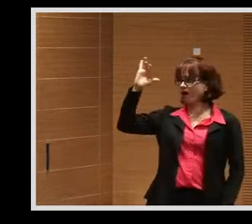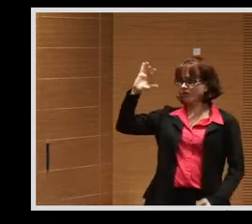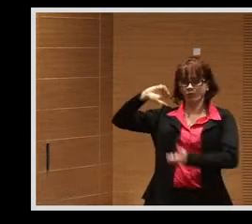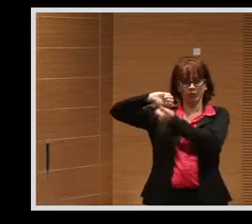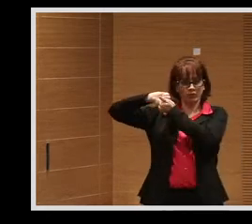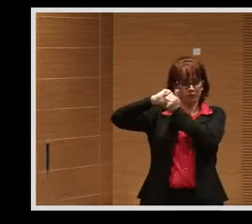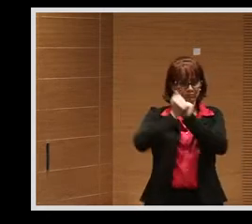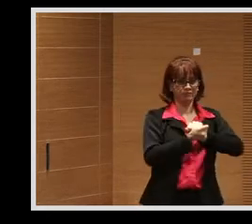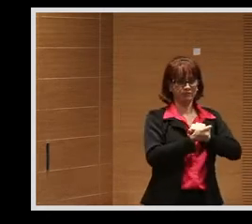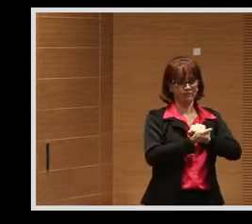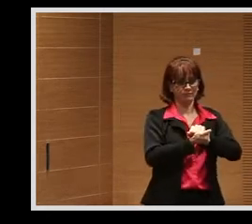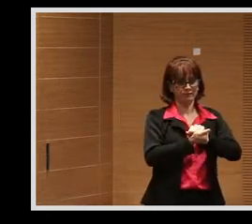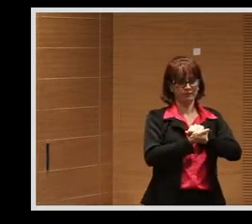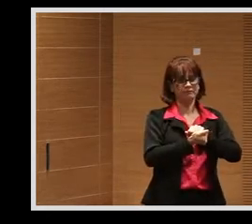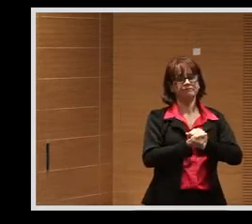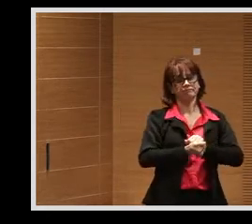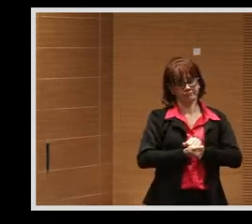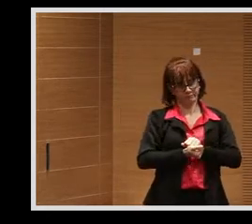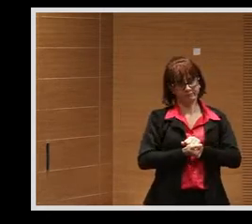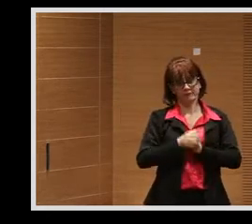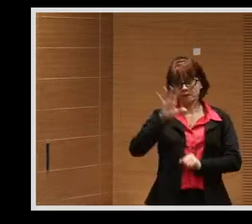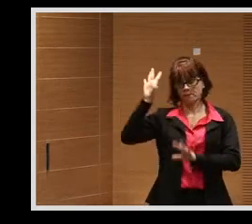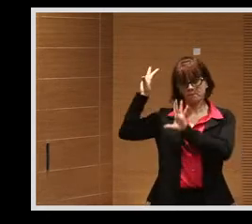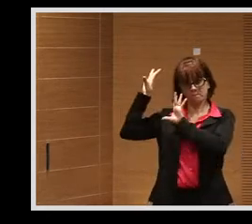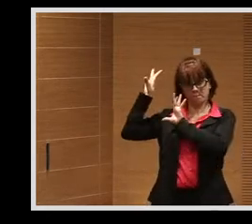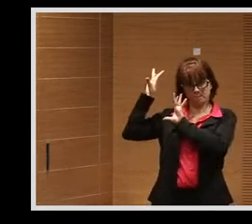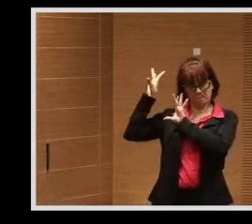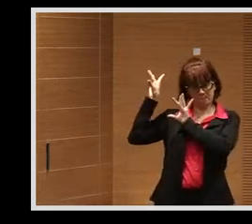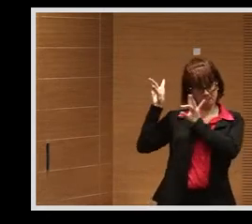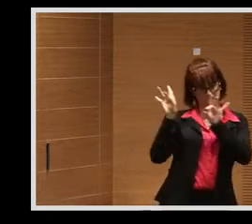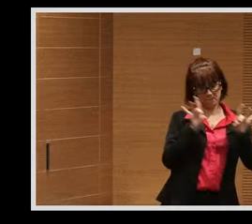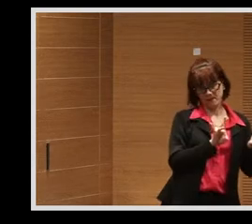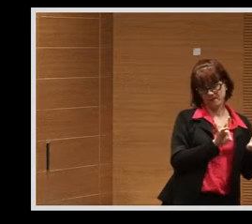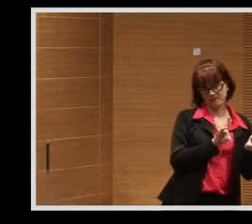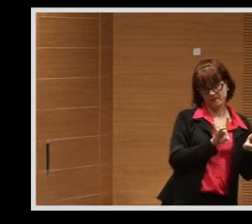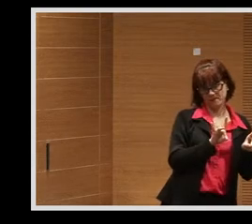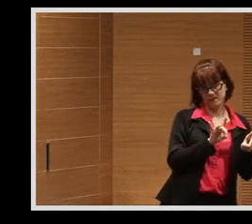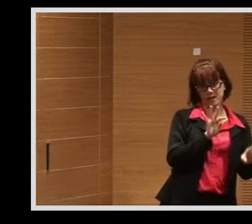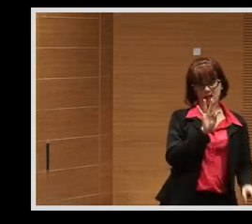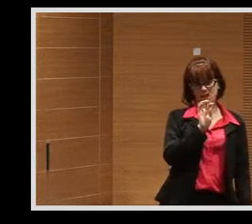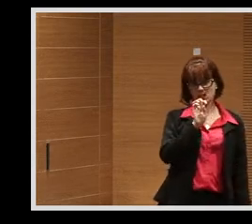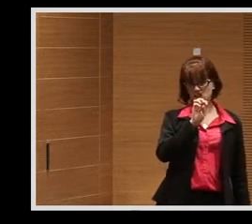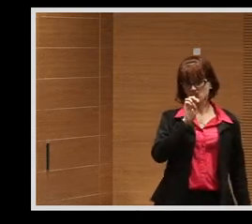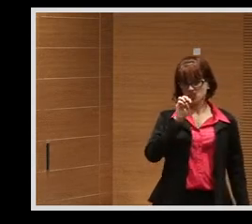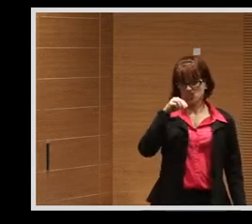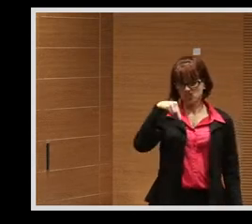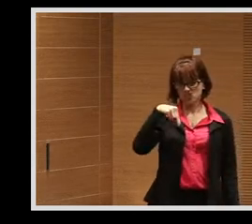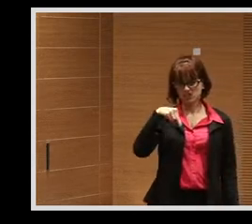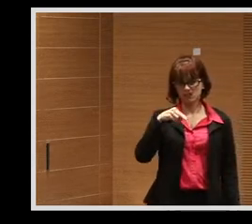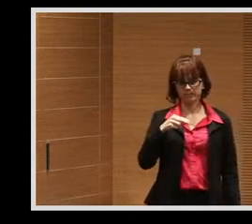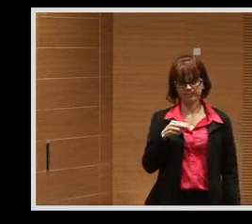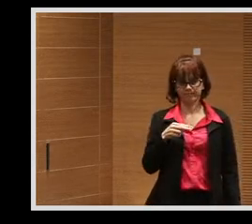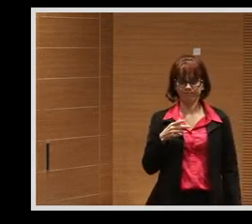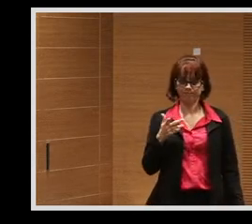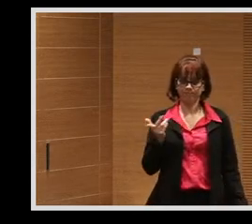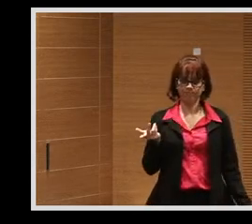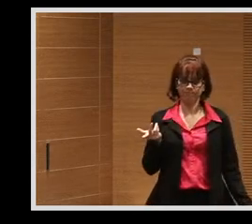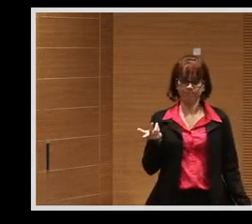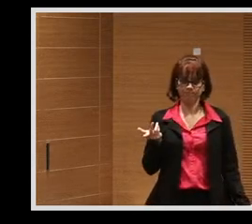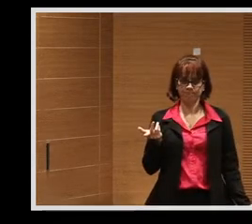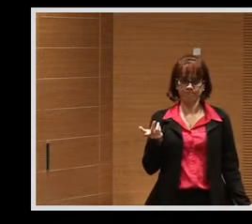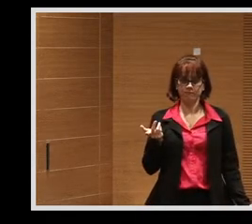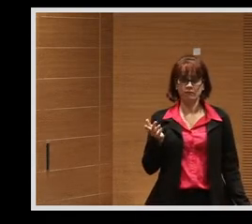cuidadoso aqui falar que a gente vai fazer uma adaptação, uma versão teen. Né? O Rossano adora essas expressões, uma versão teen do